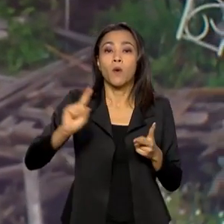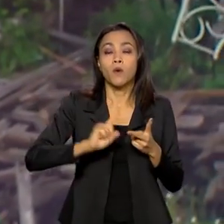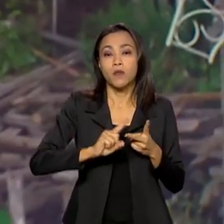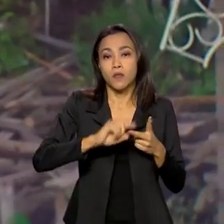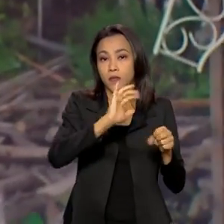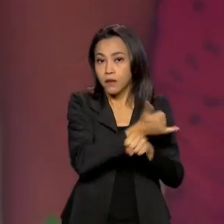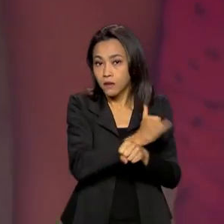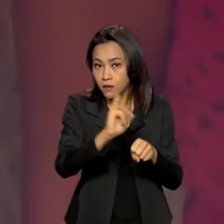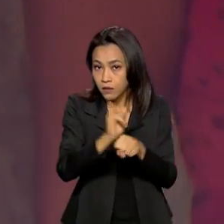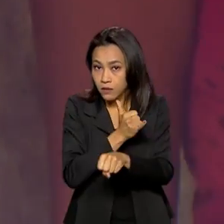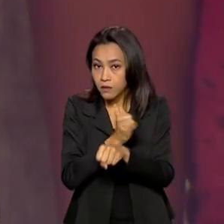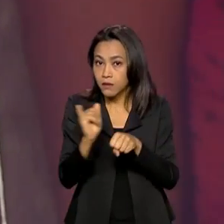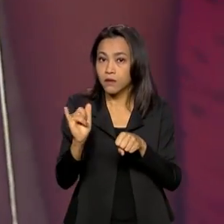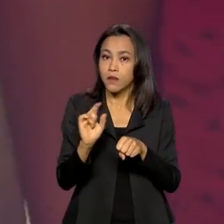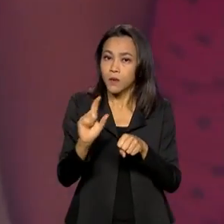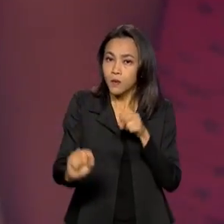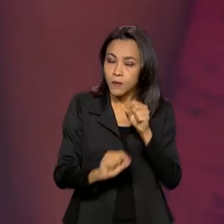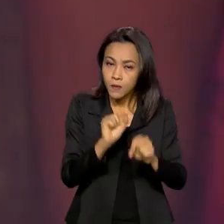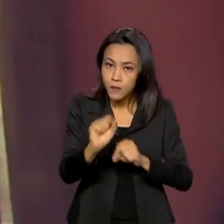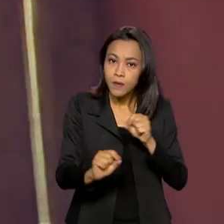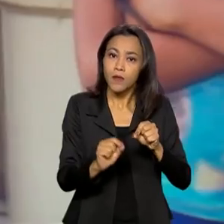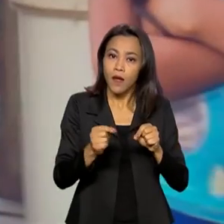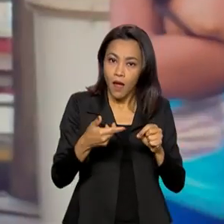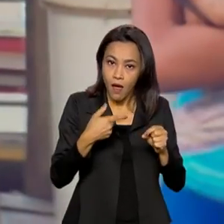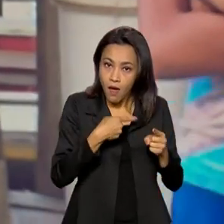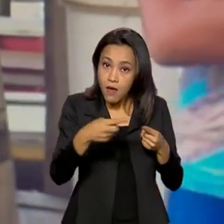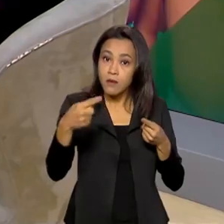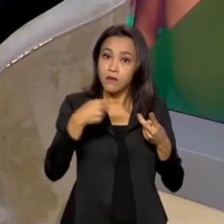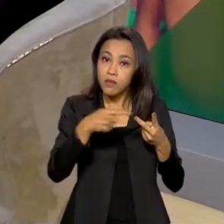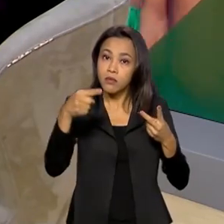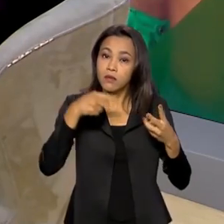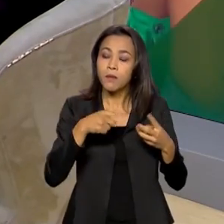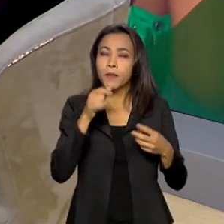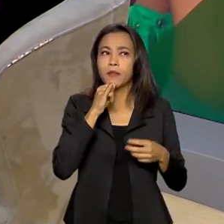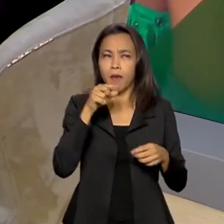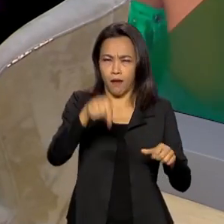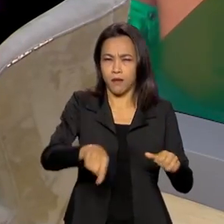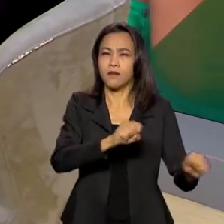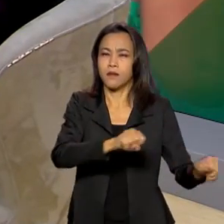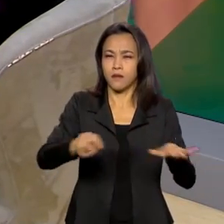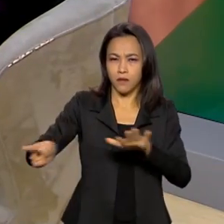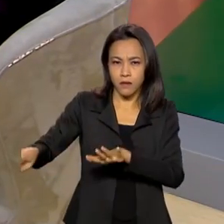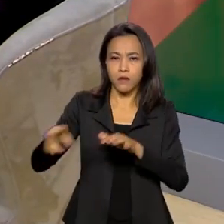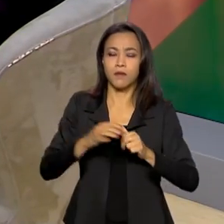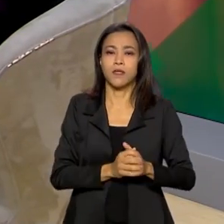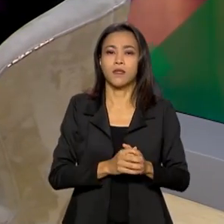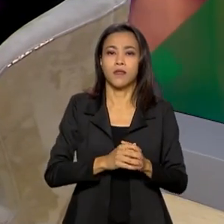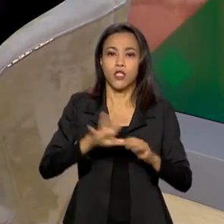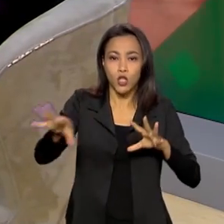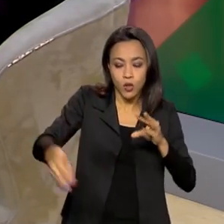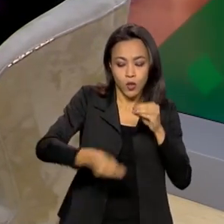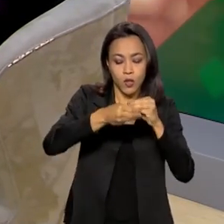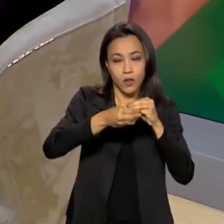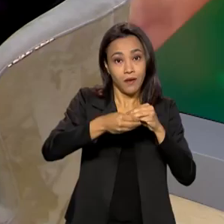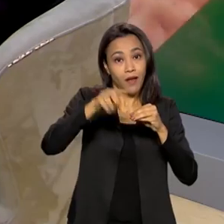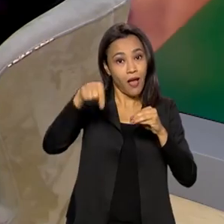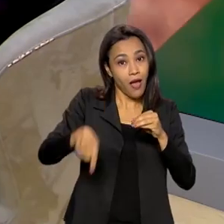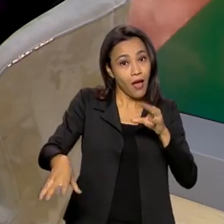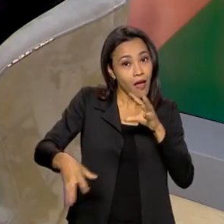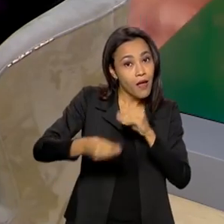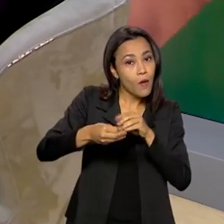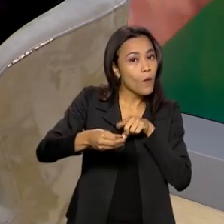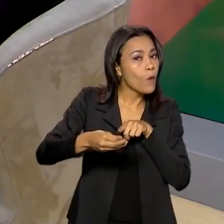ferramentas né são esses benefícios né Essa semana a gente colocou mais um que foi o auxílio